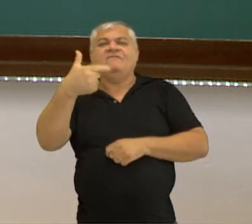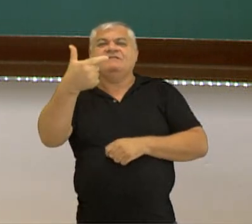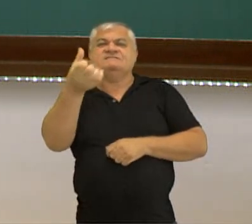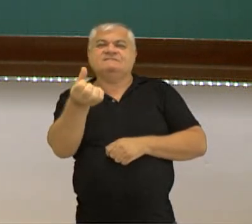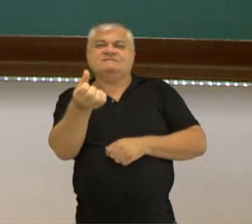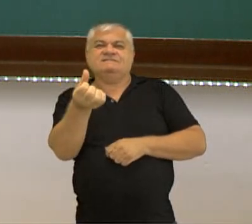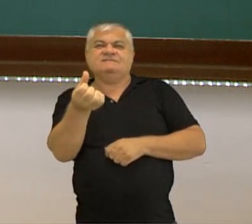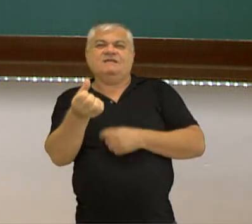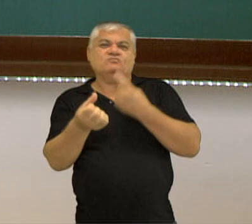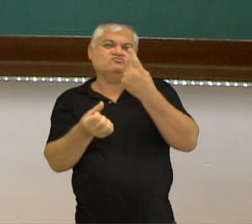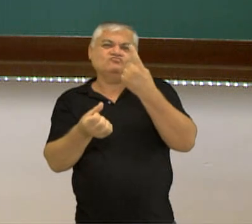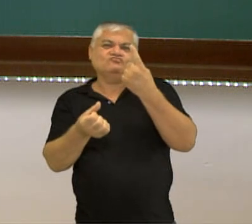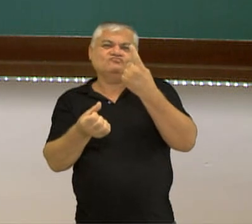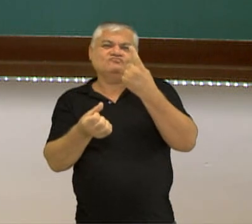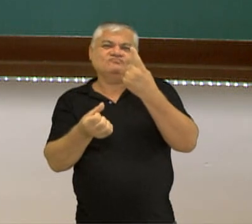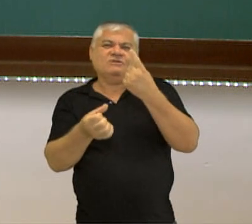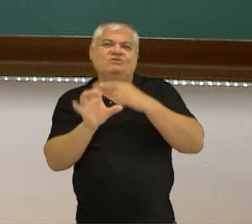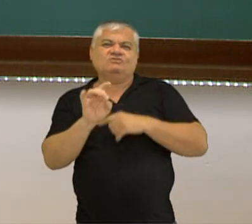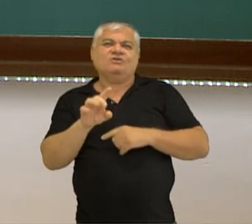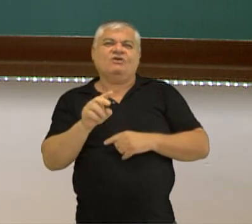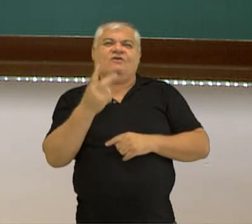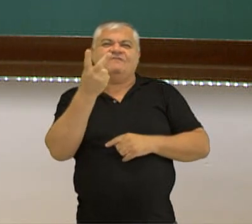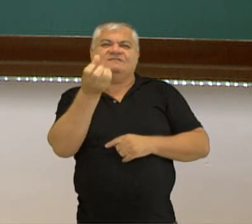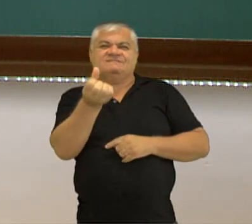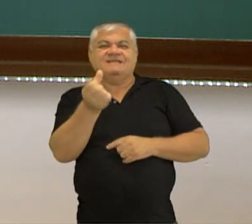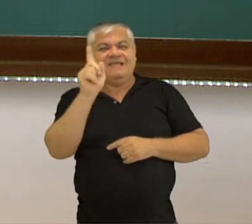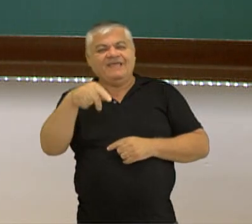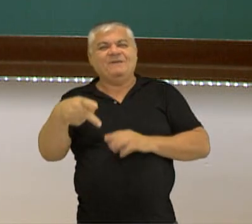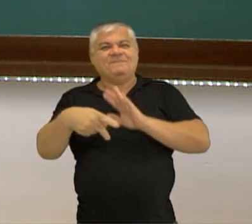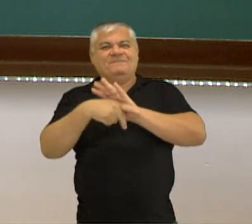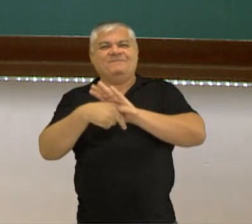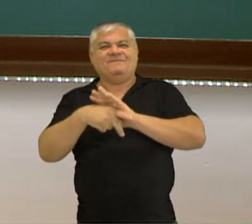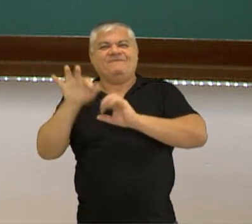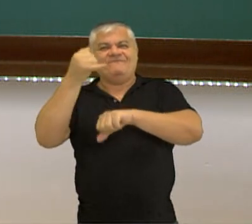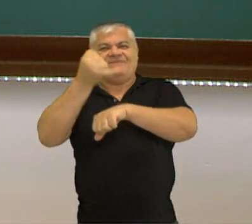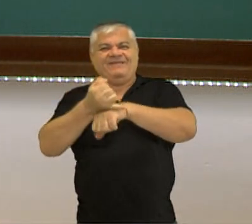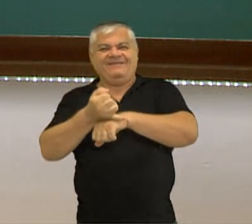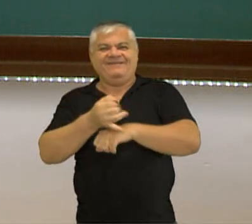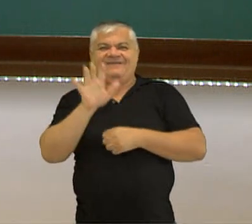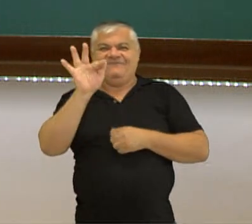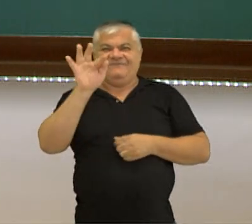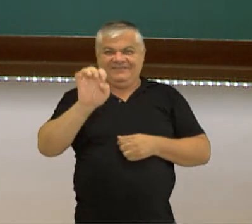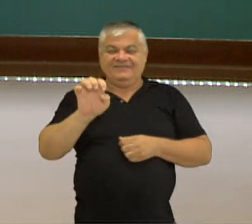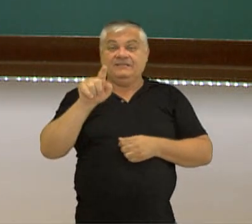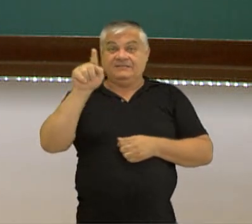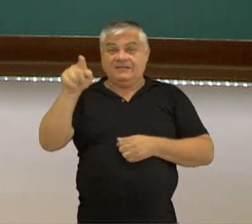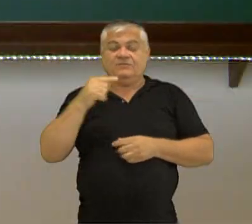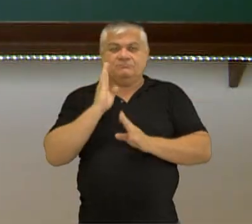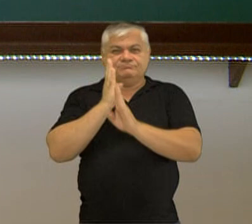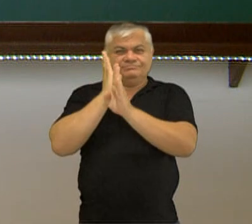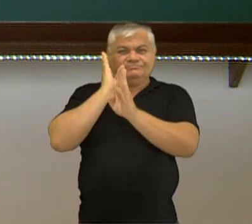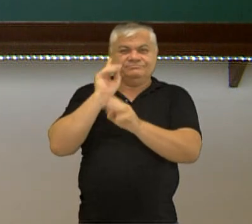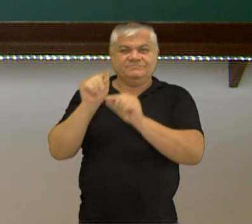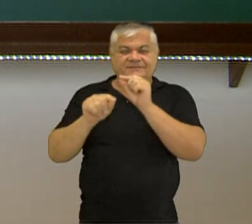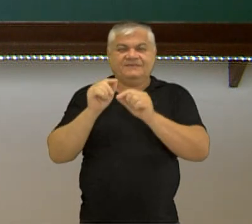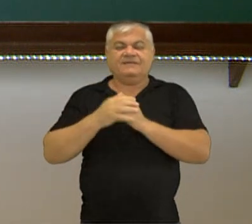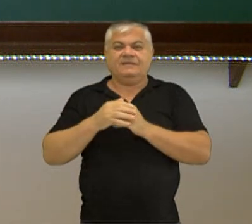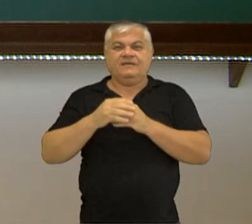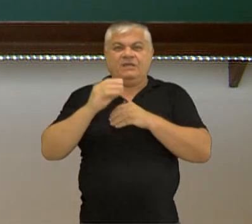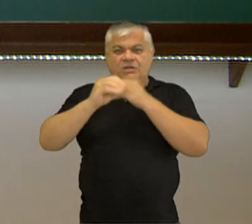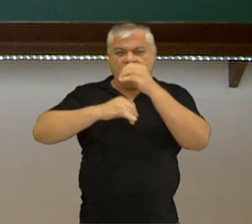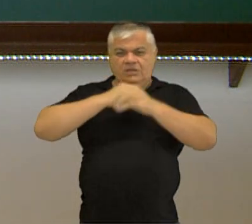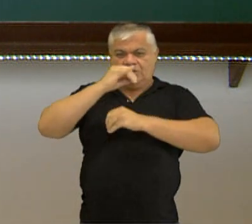tem um na tabela periódica que tem número atômico 26, é o próprio ferro. Esse 26 identifica que o átomo de ferro